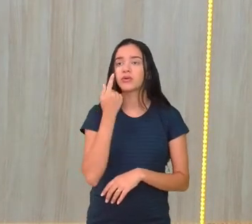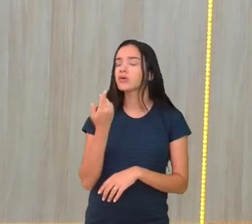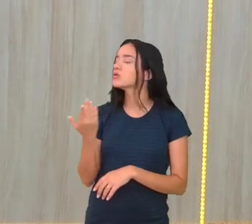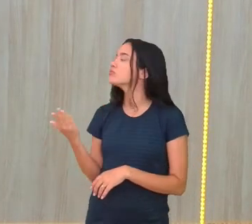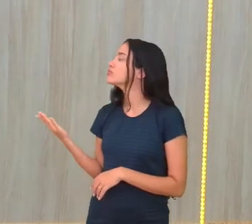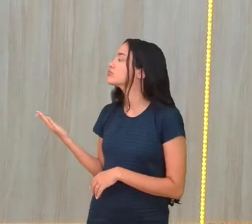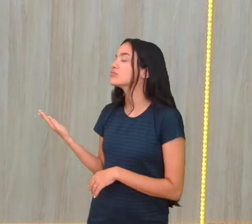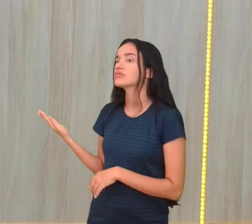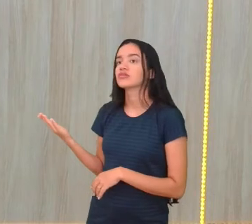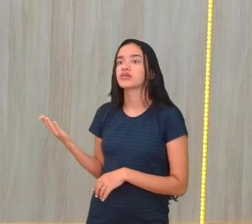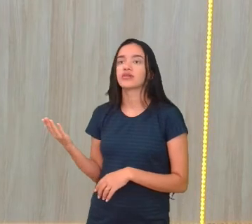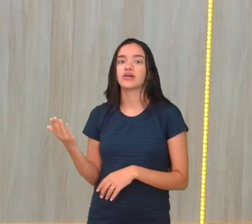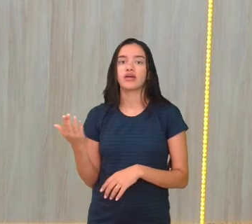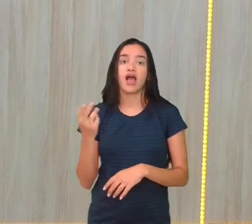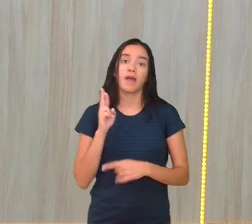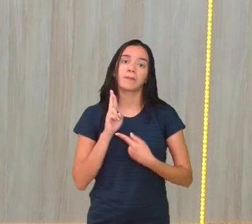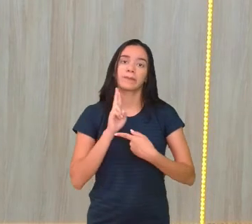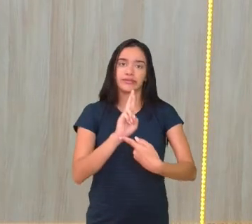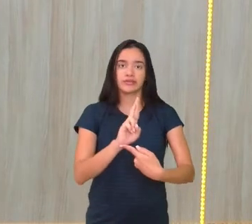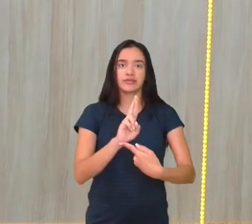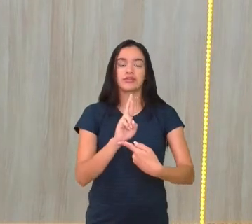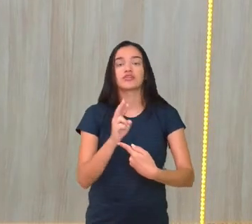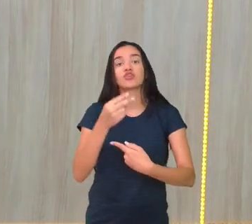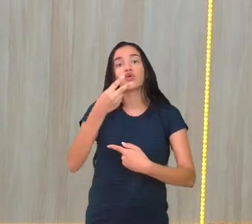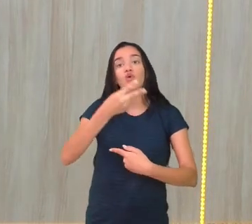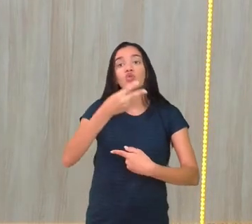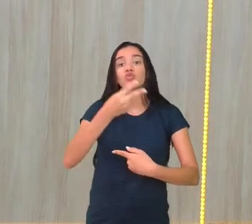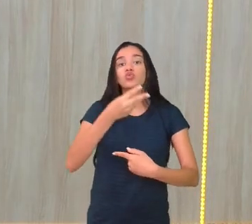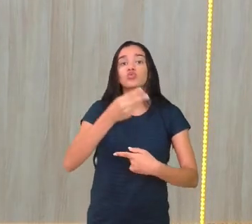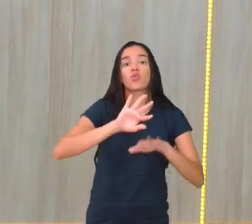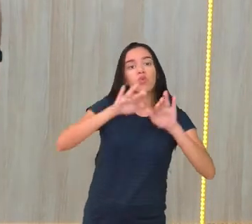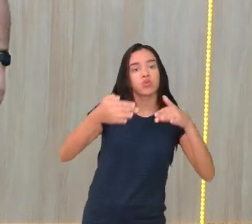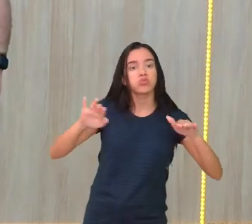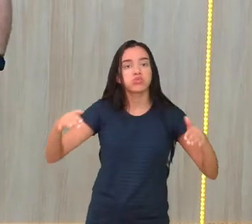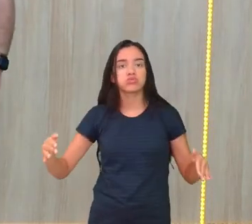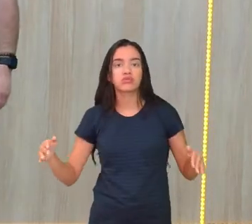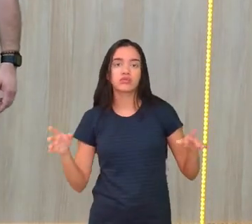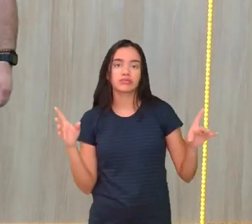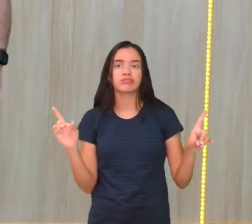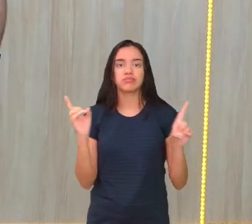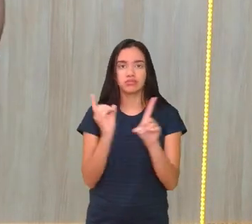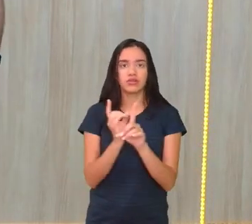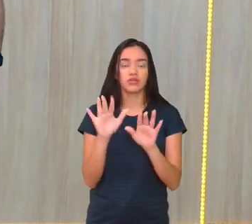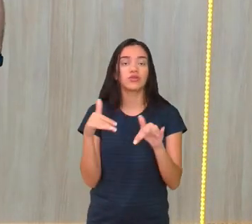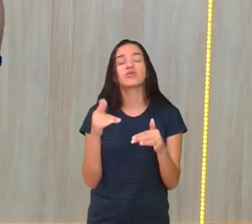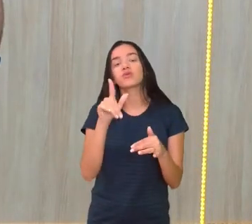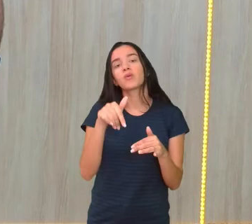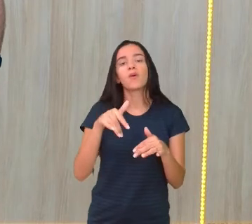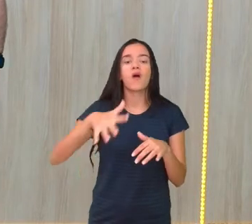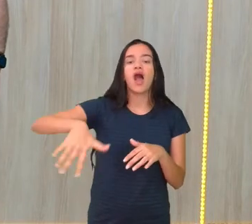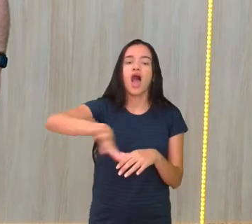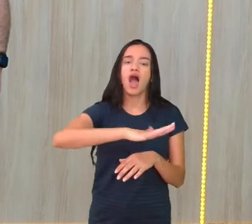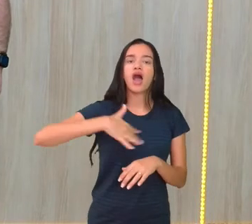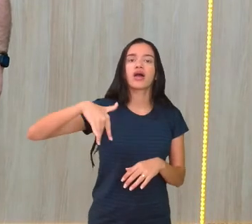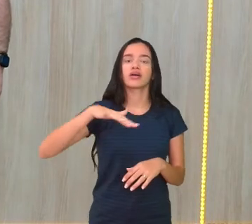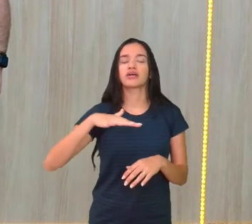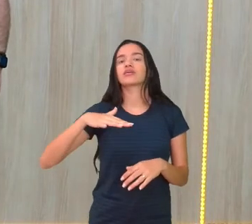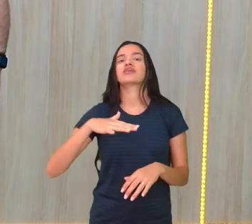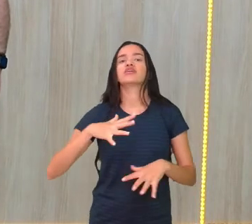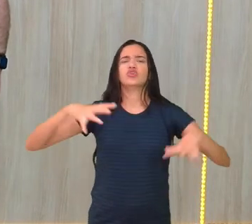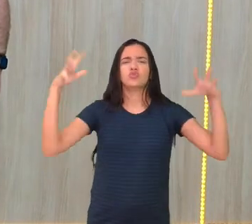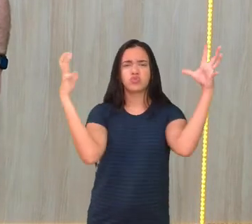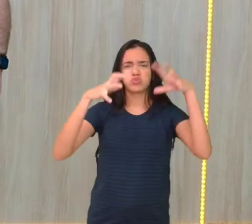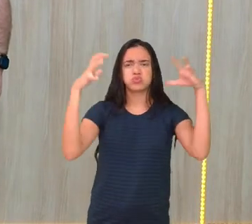da Boa Esperança, que eu falei para vocês. Então, 2 oceanos se encontrando aqui, um território muito brabo aí teve